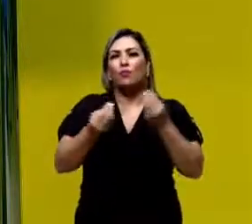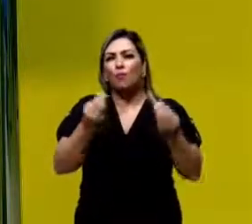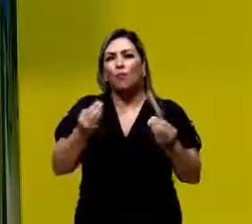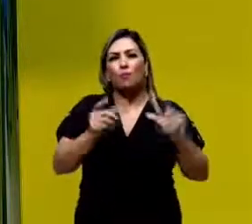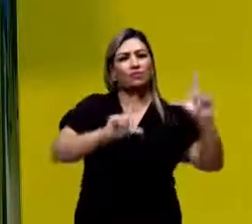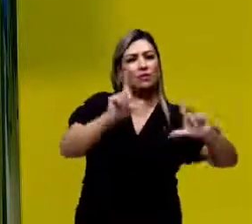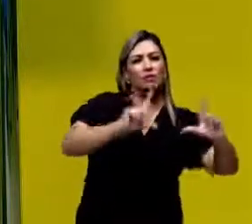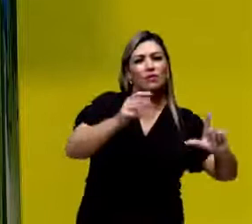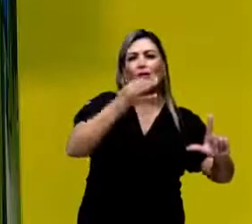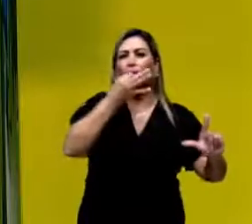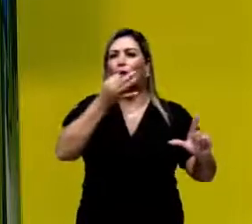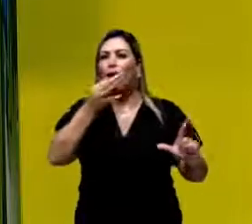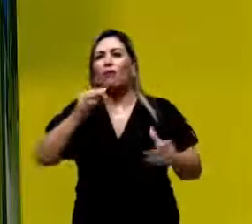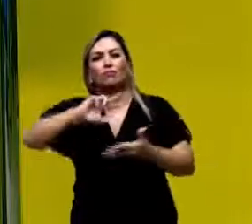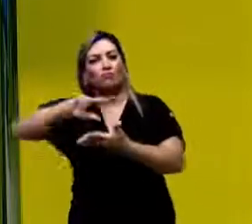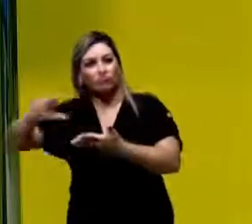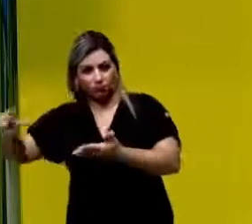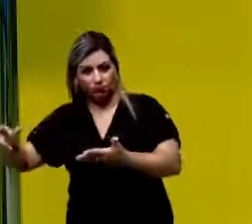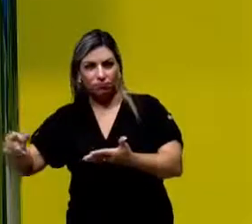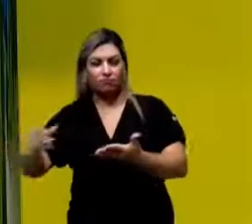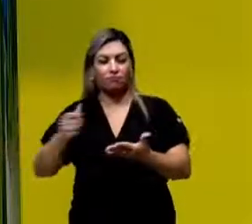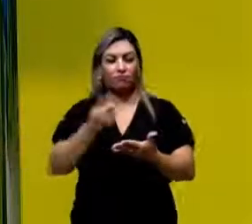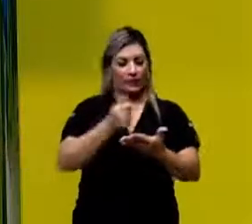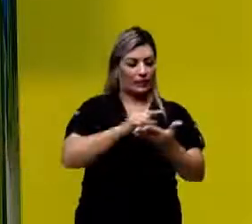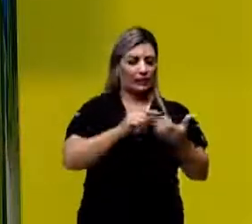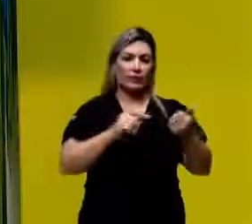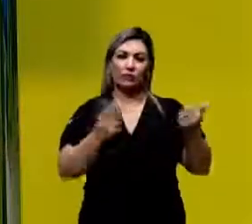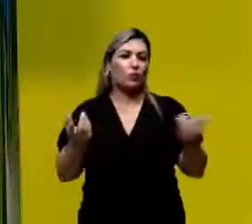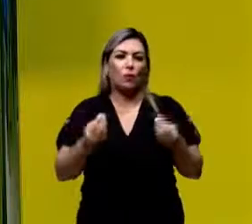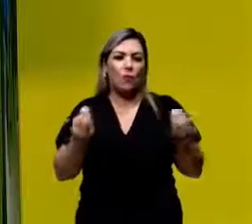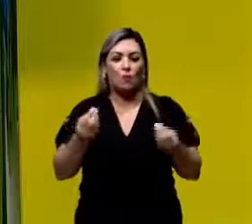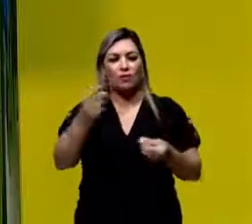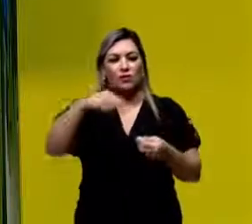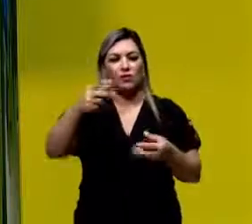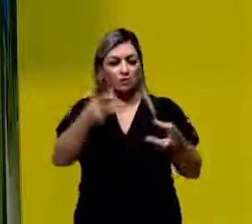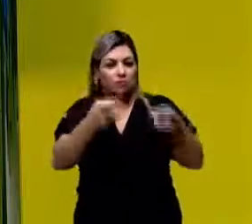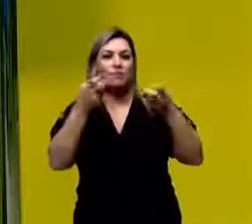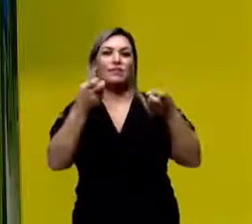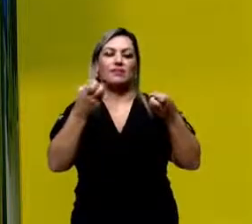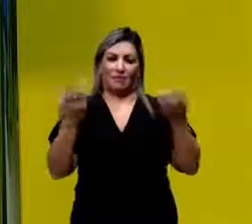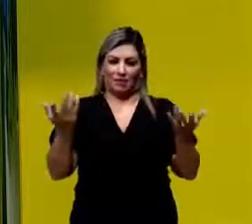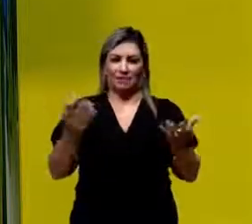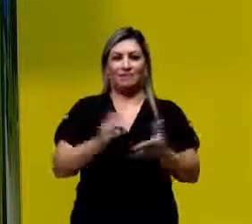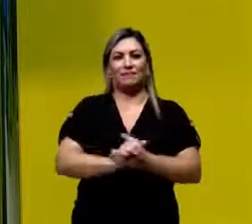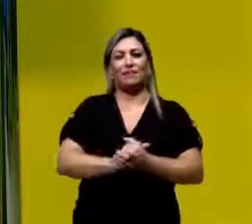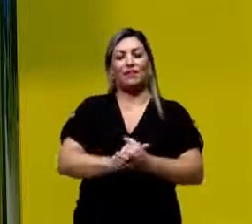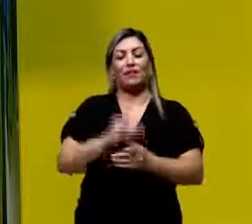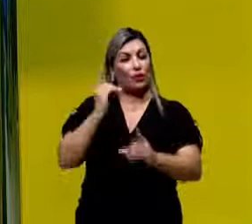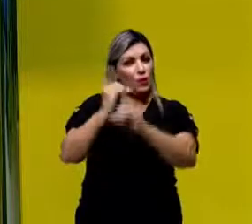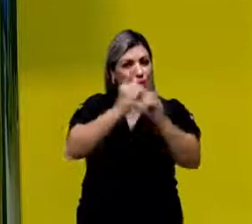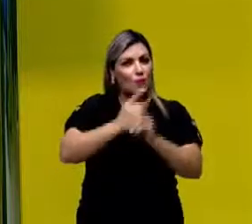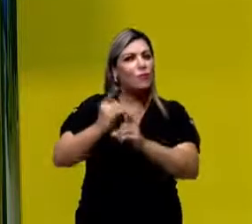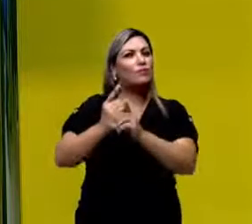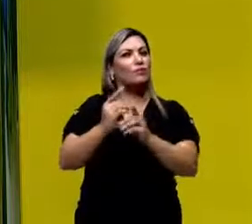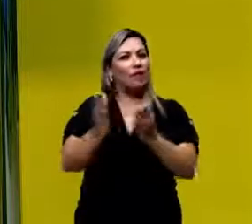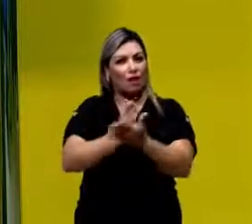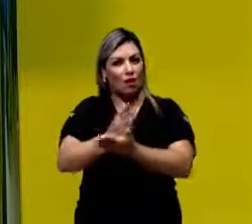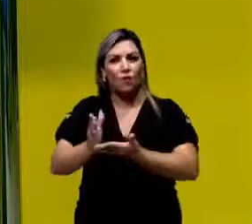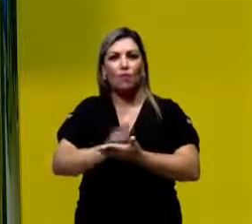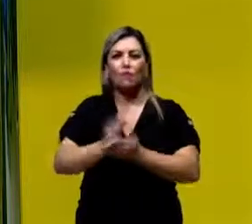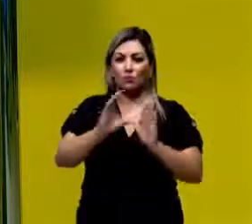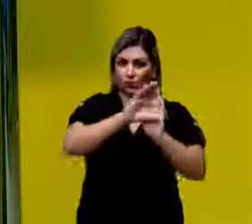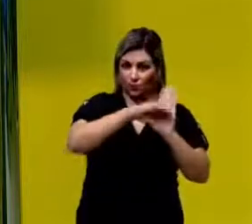veículo que essa reportagem é está sendo veiculada a encontrarem né algumas alguns